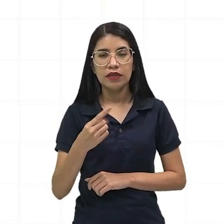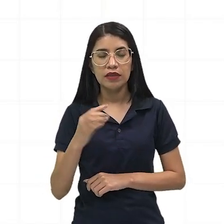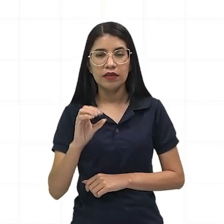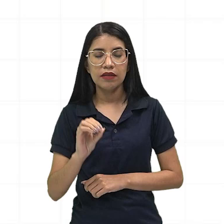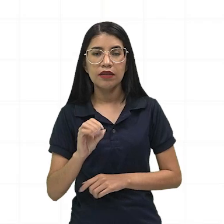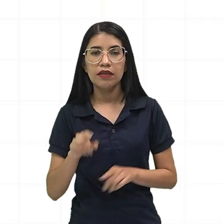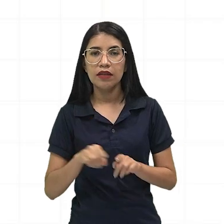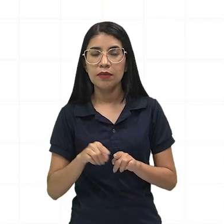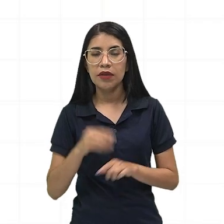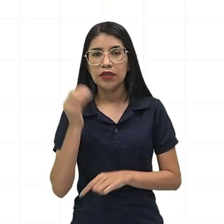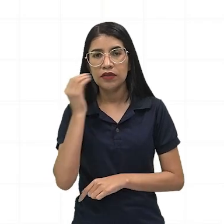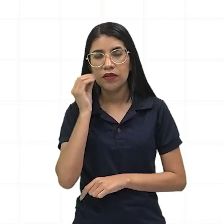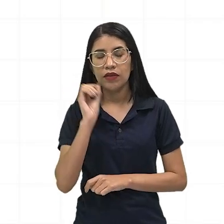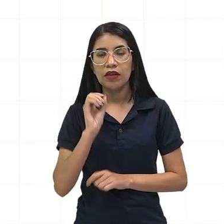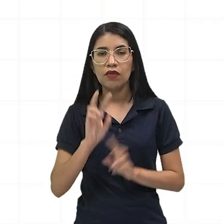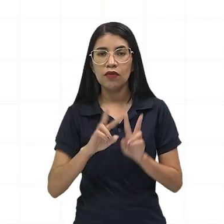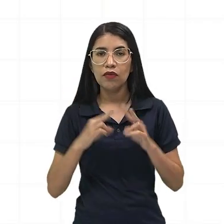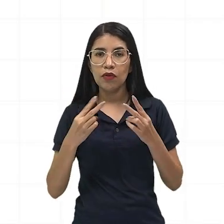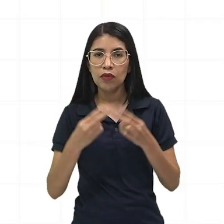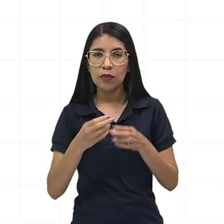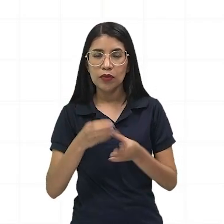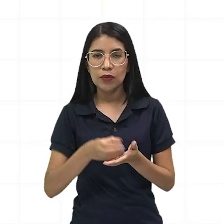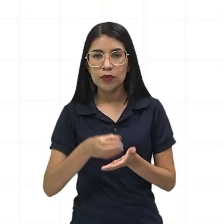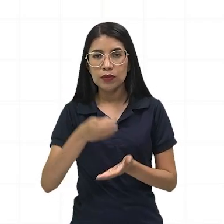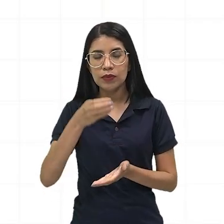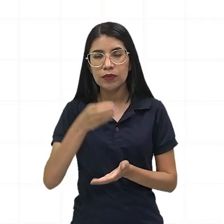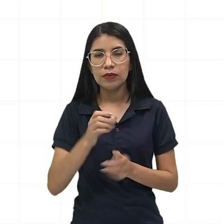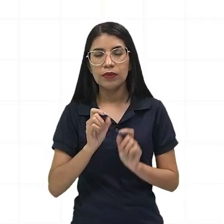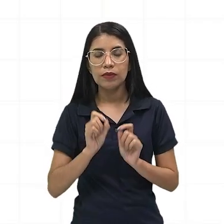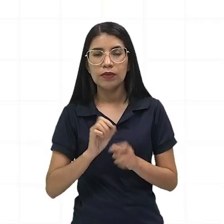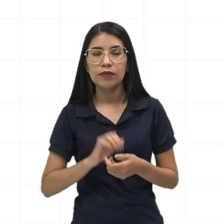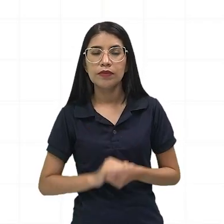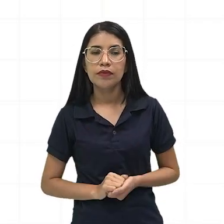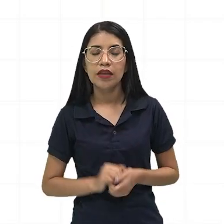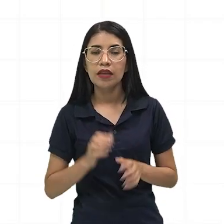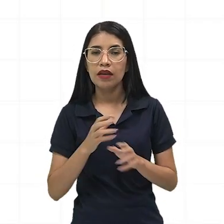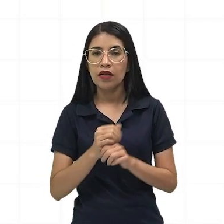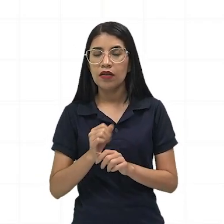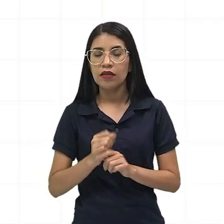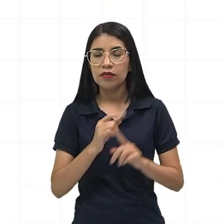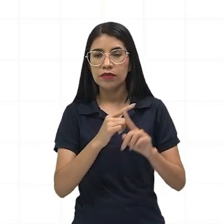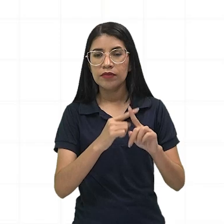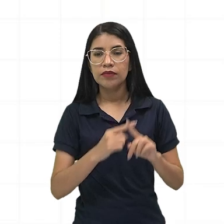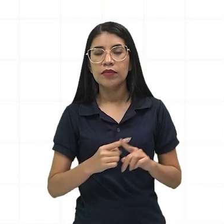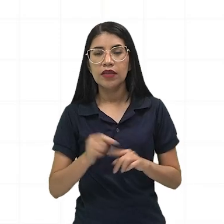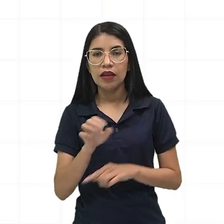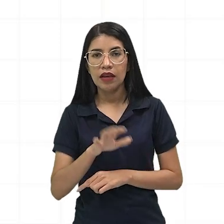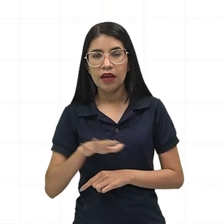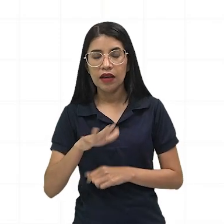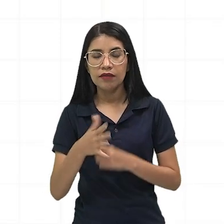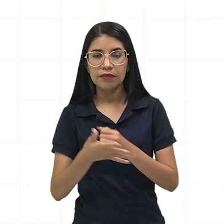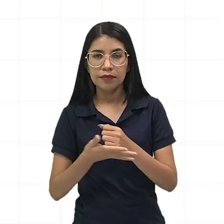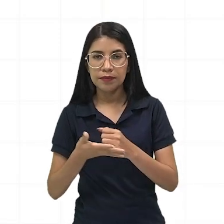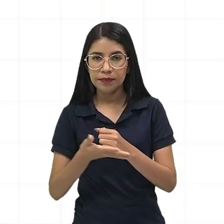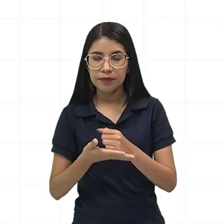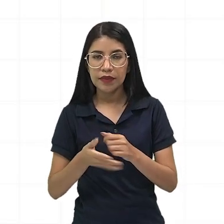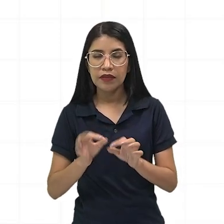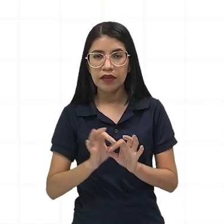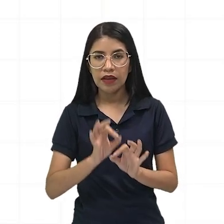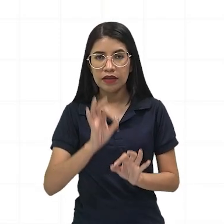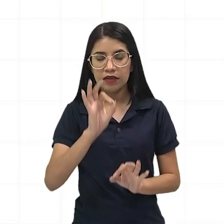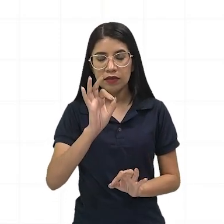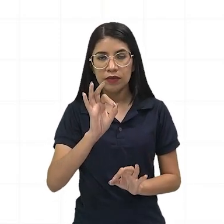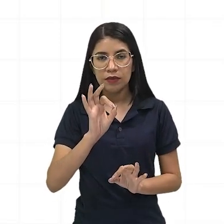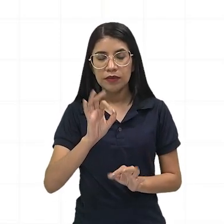também volume do cilindro. O volume do cilindro é calculado pela multiplicação entre a área da base e a altura. Lembrando que a